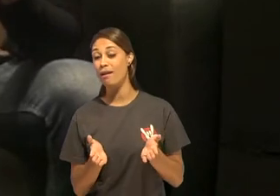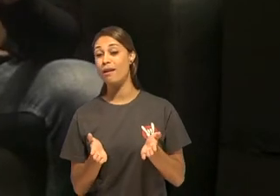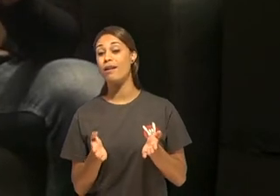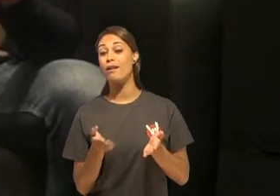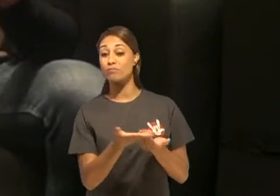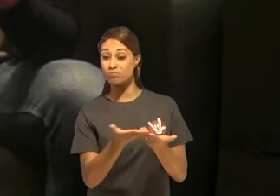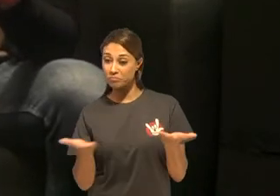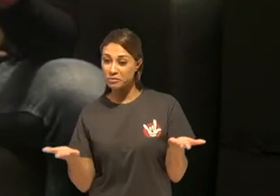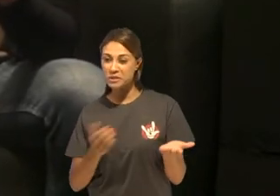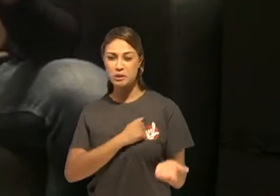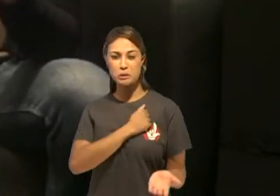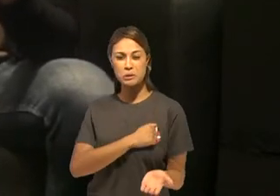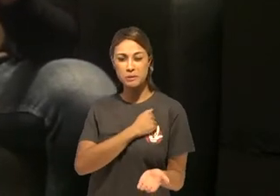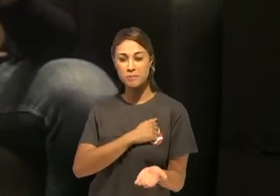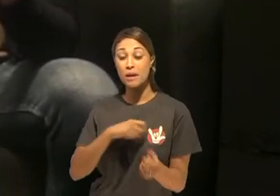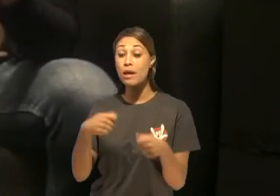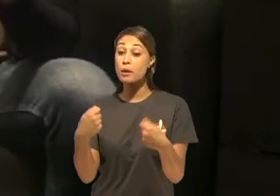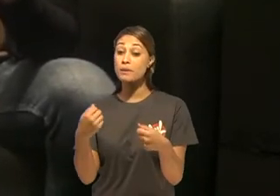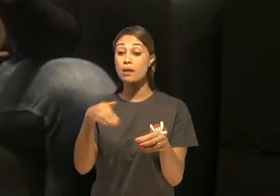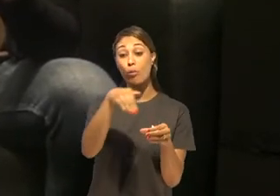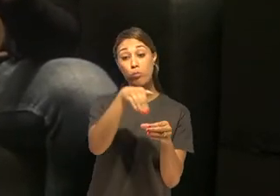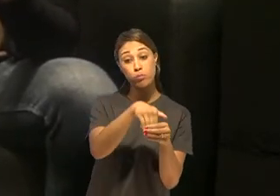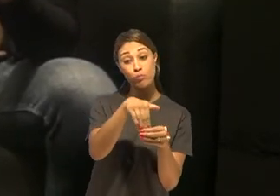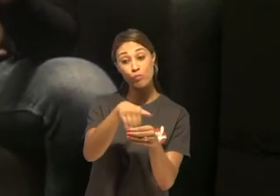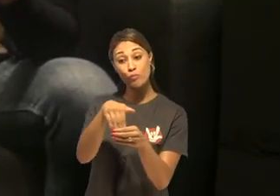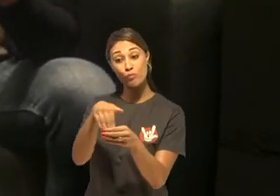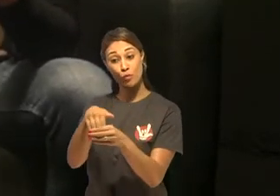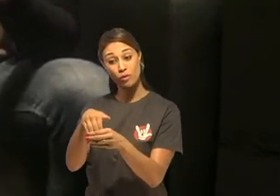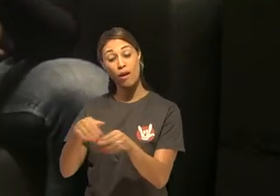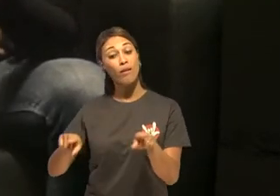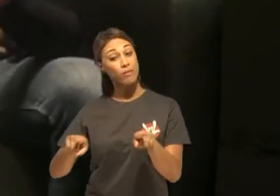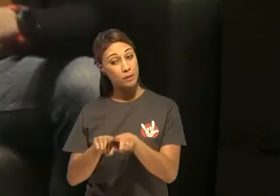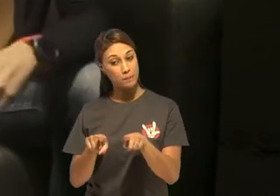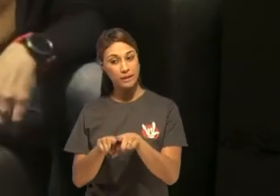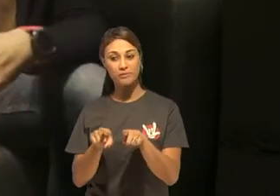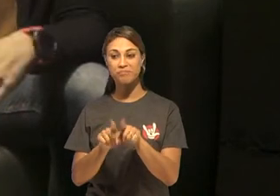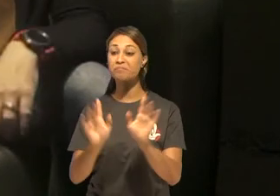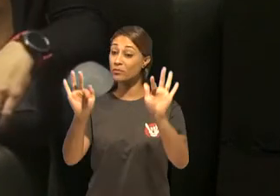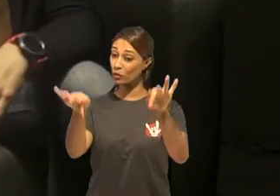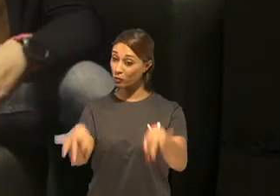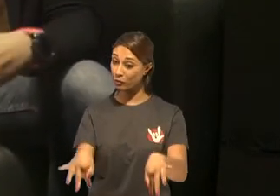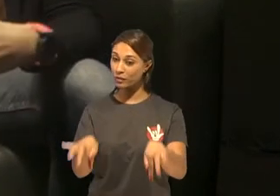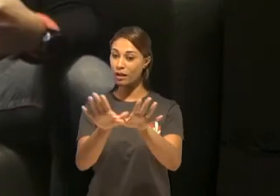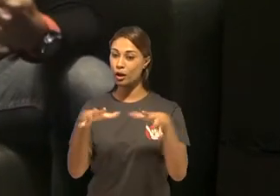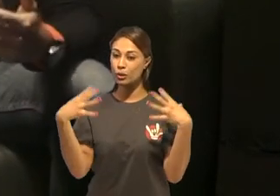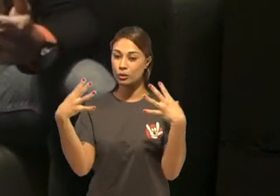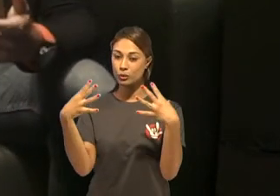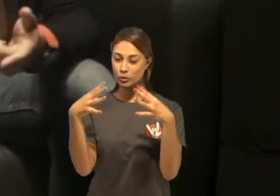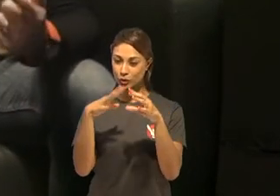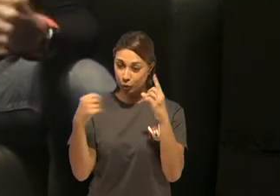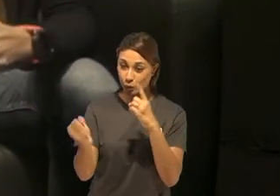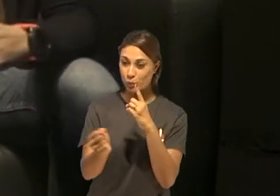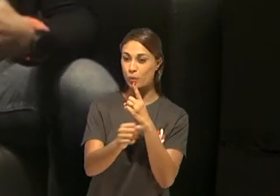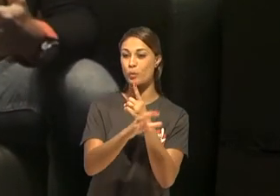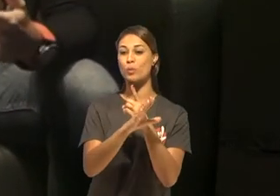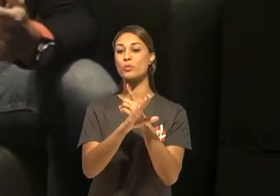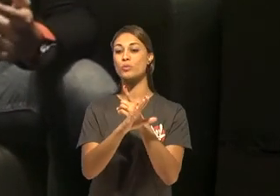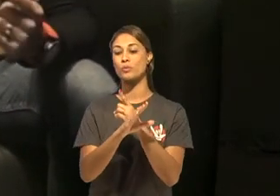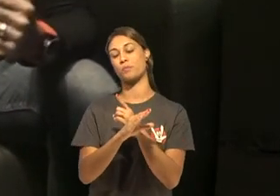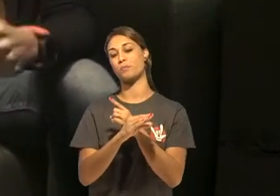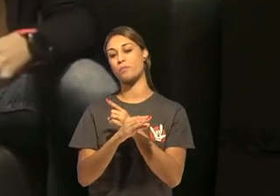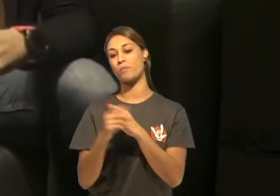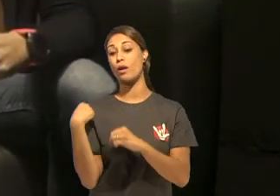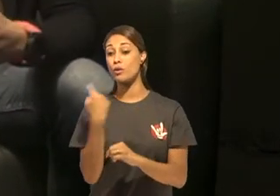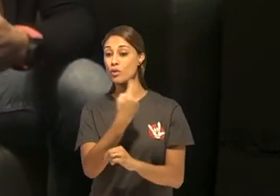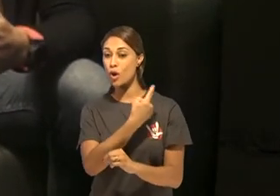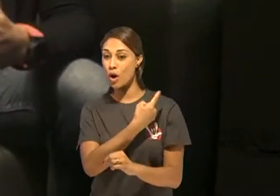e votar naquela que mais marcou você. E o que vai acontecer? No final do encontro, nós vamos tocar a música que